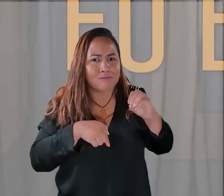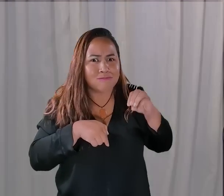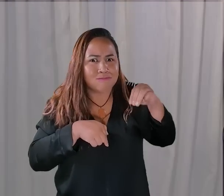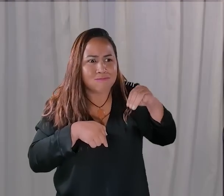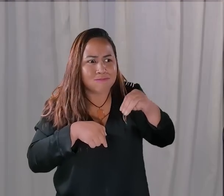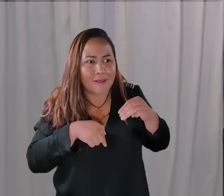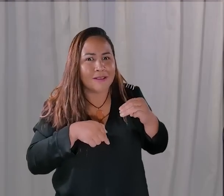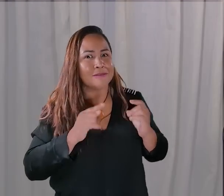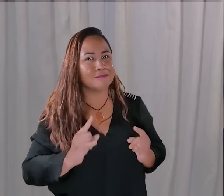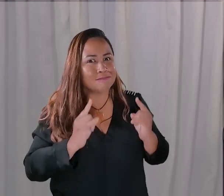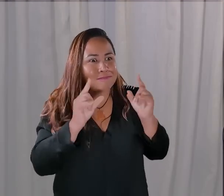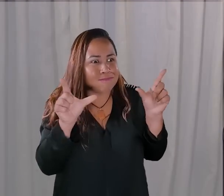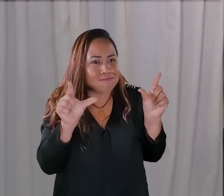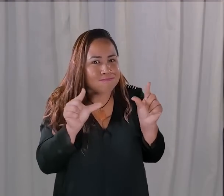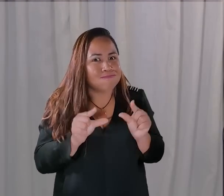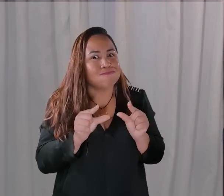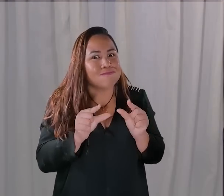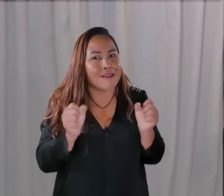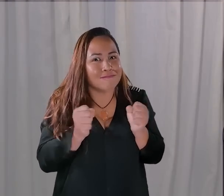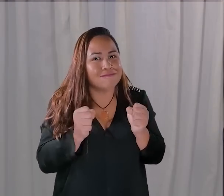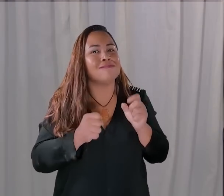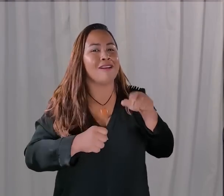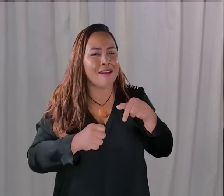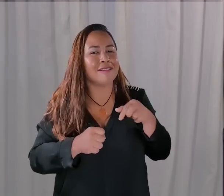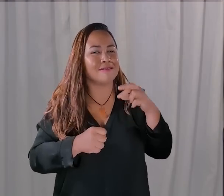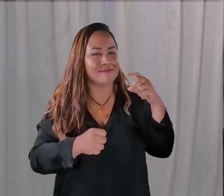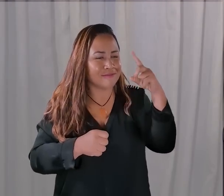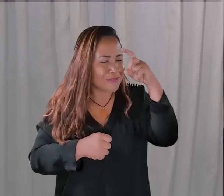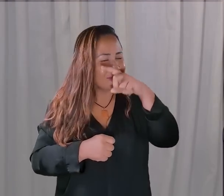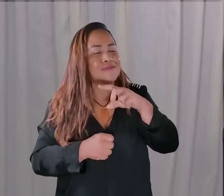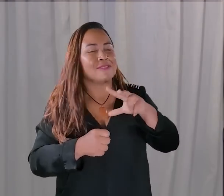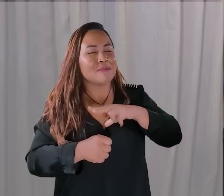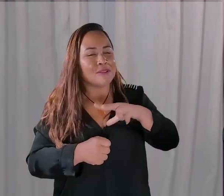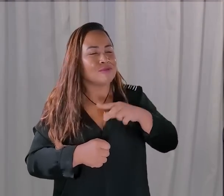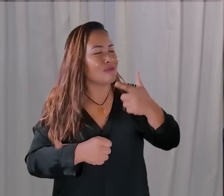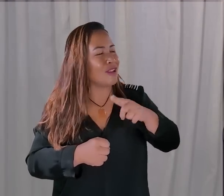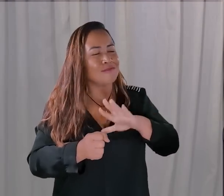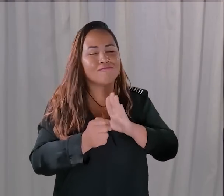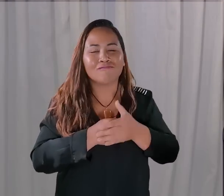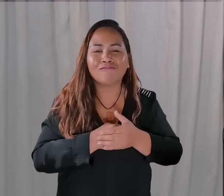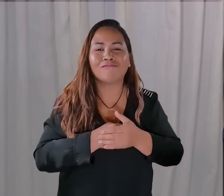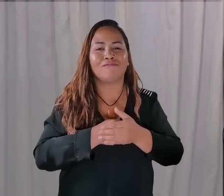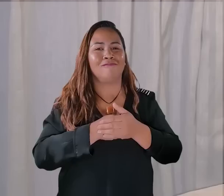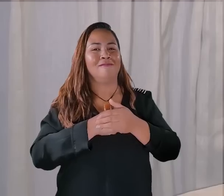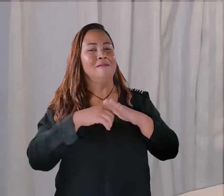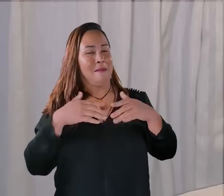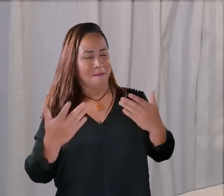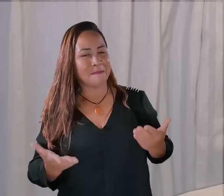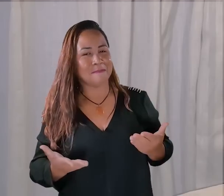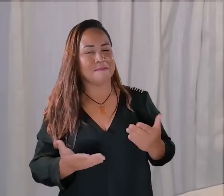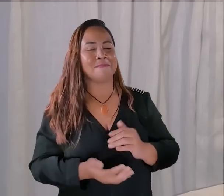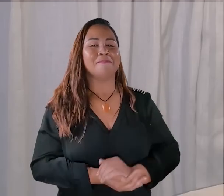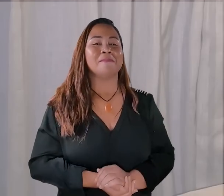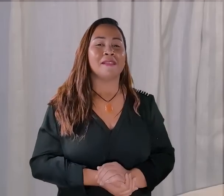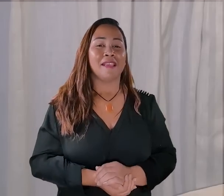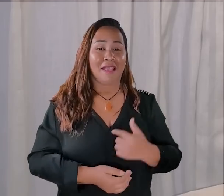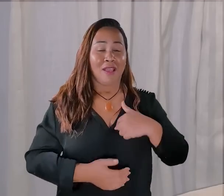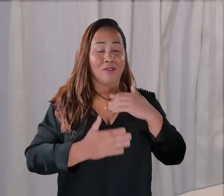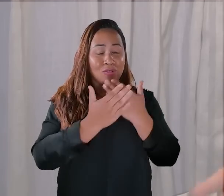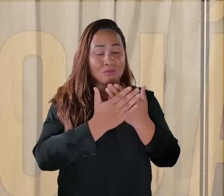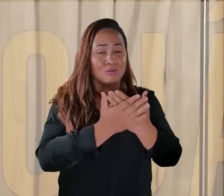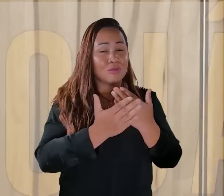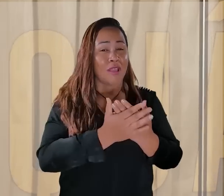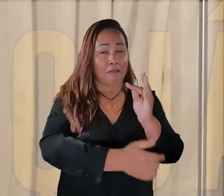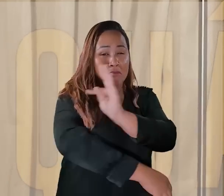eu e ela, era assim difícil a convivência, tirando a privacidade dela e eu também sem ter a minha. E eu estudava